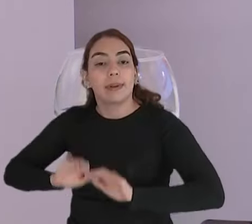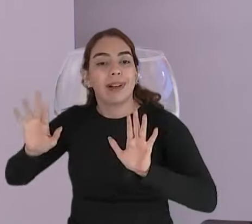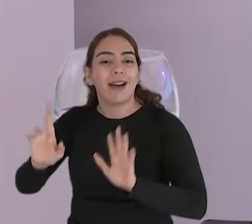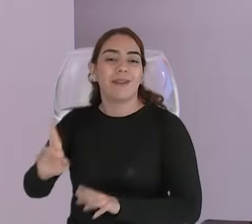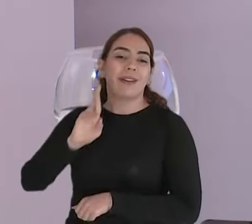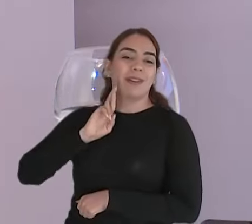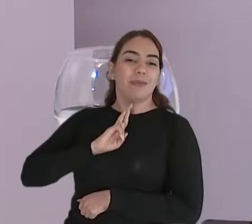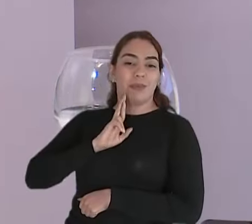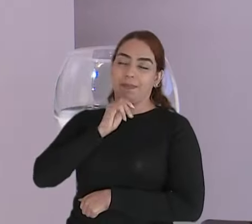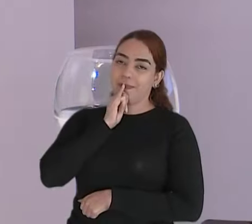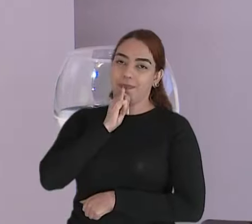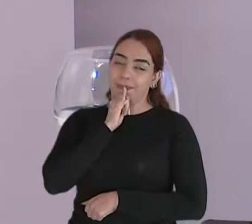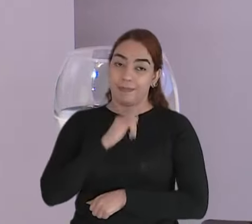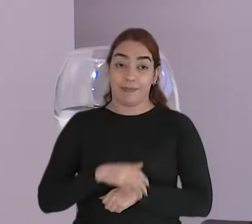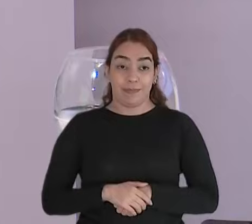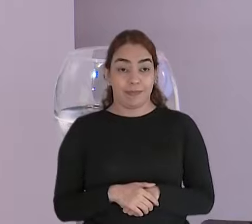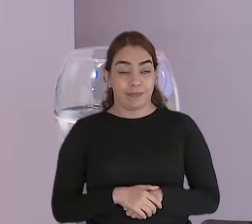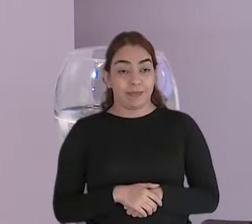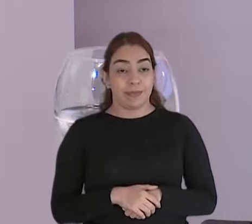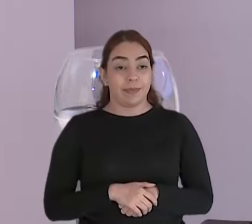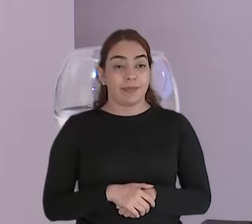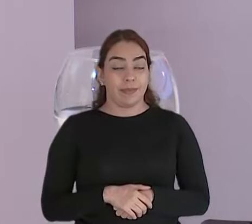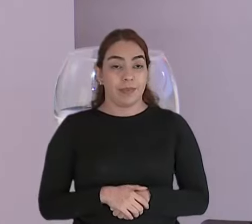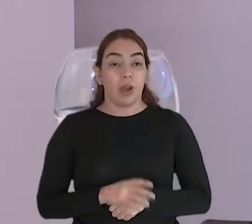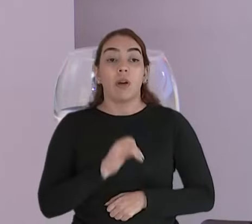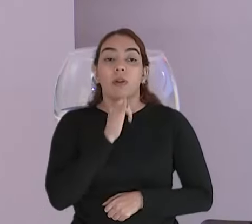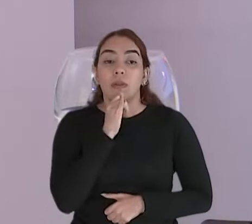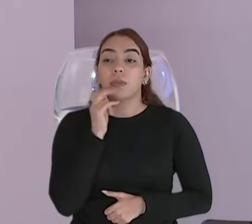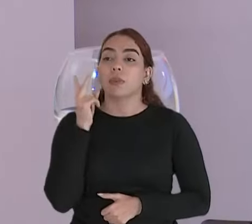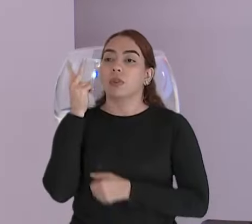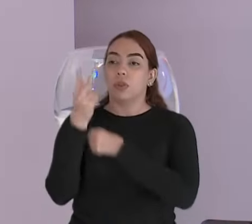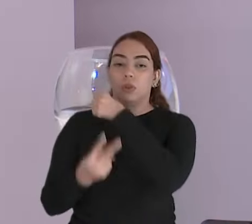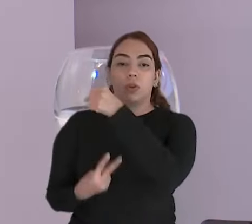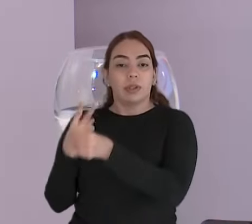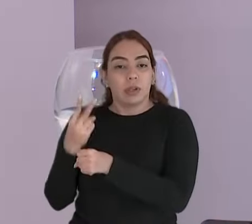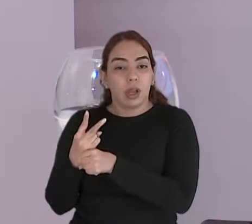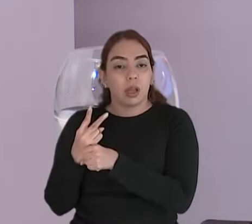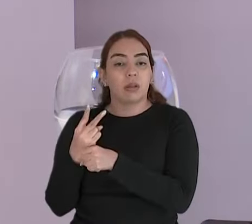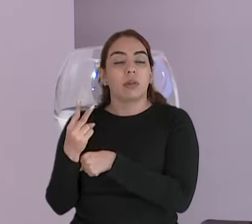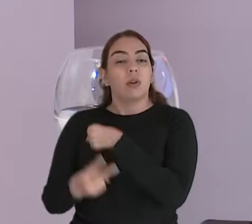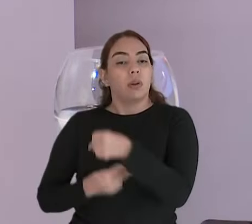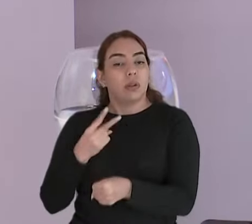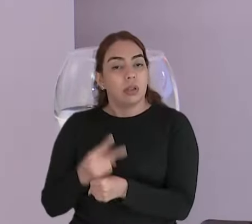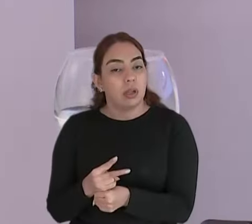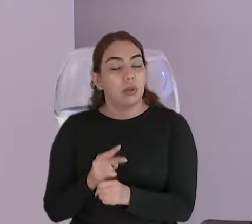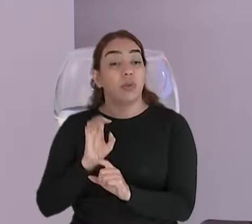exemplo. É comum, a cada 2 anos, sai a estatística do CDC